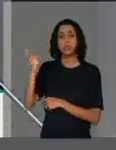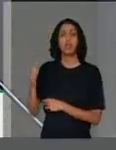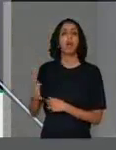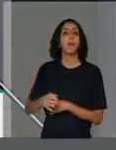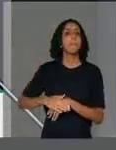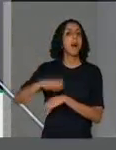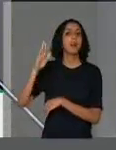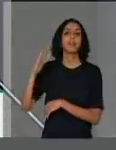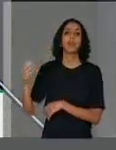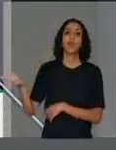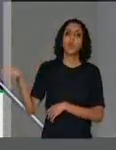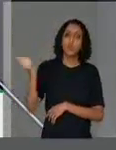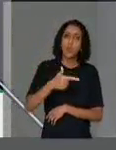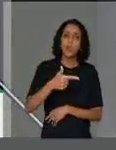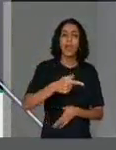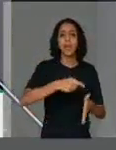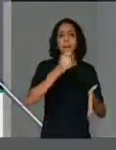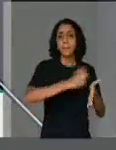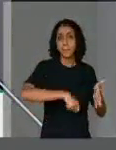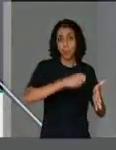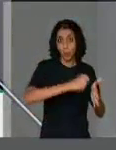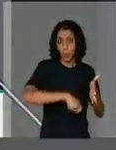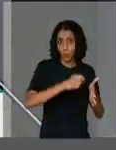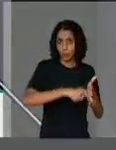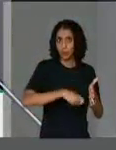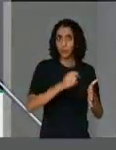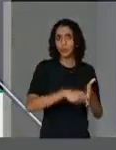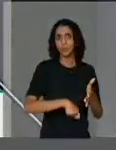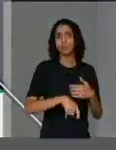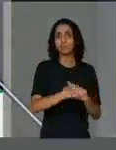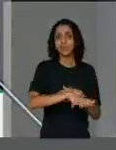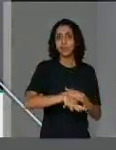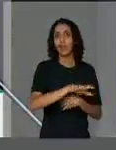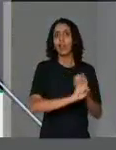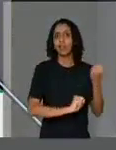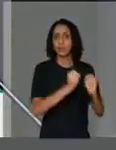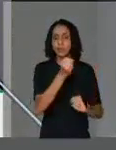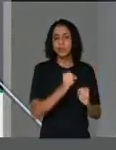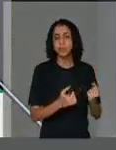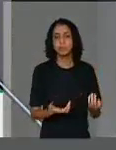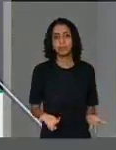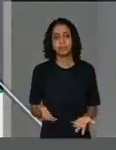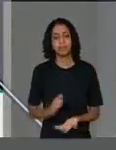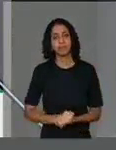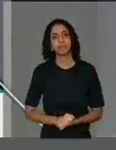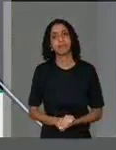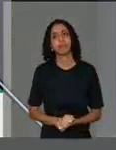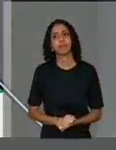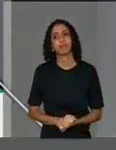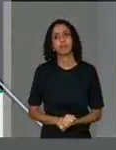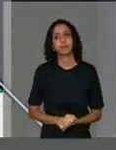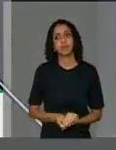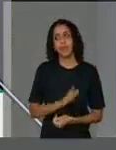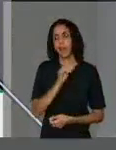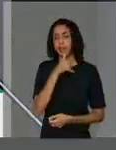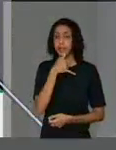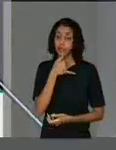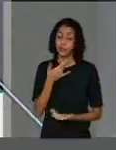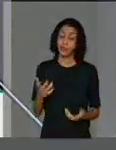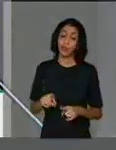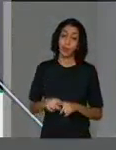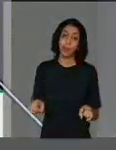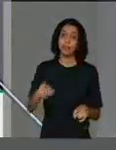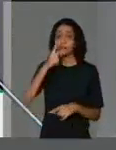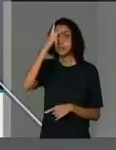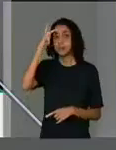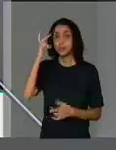ao que se arrecada com os tributos incidentes sobre esse setor. Lamentavelmente, esse é um dos argumentos que muitas